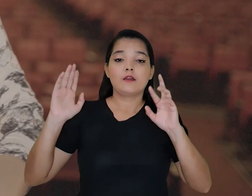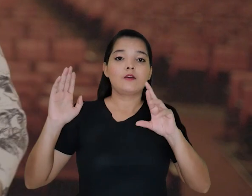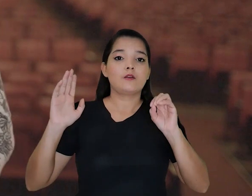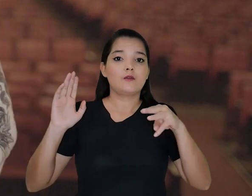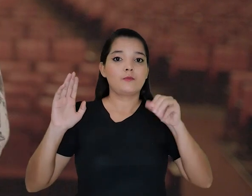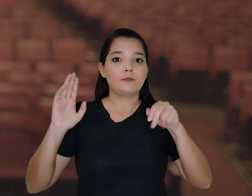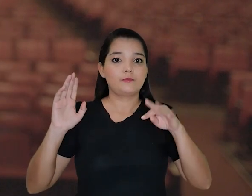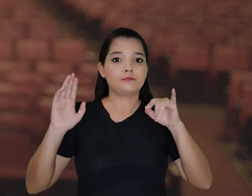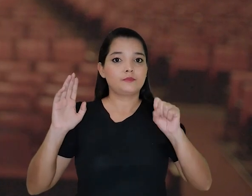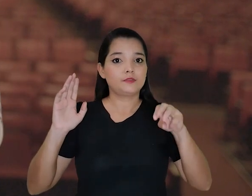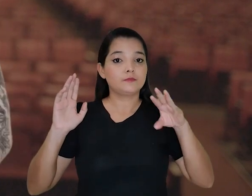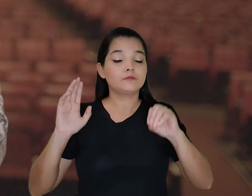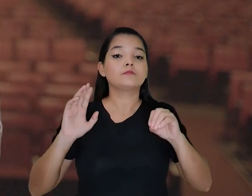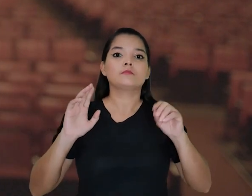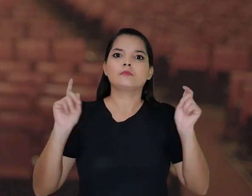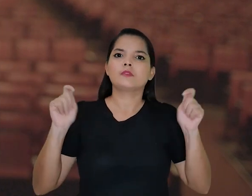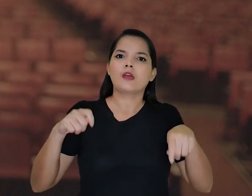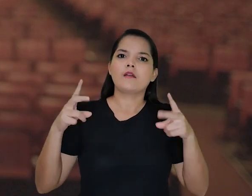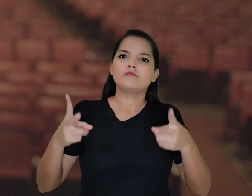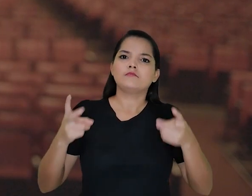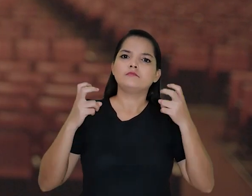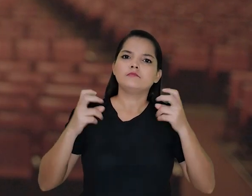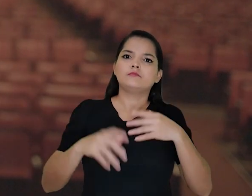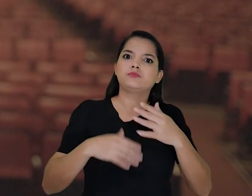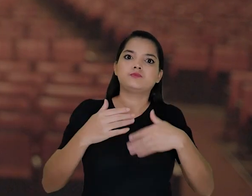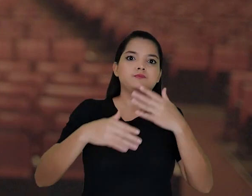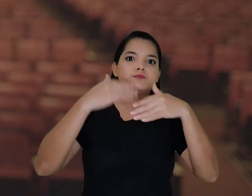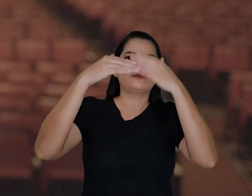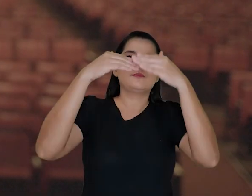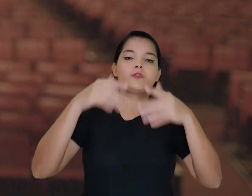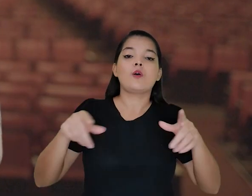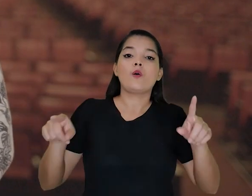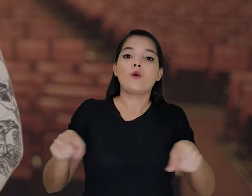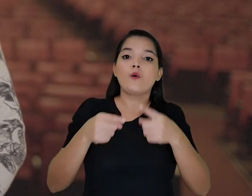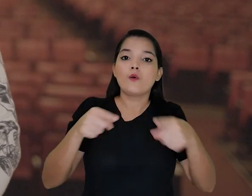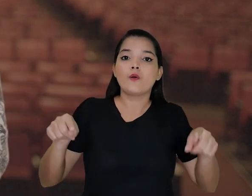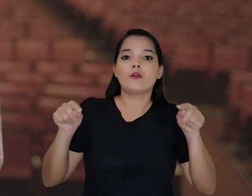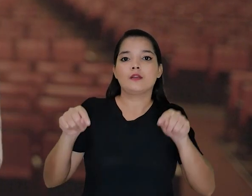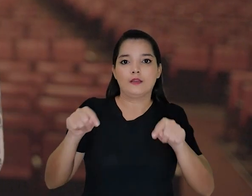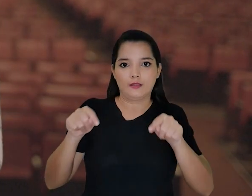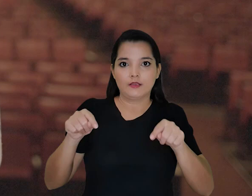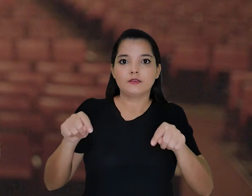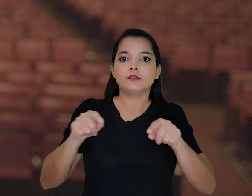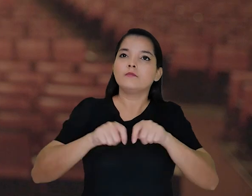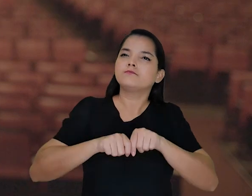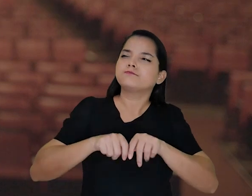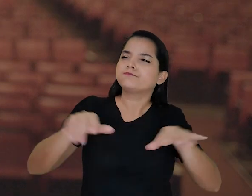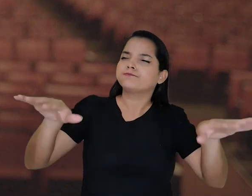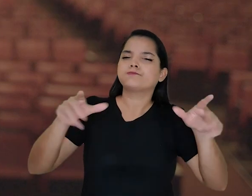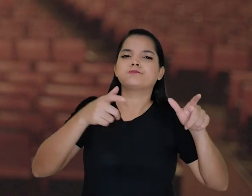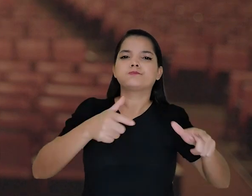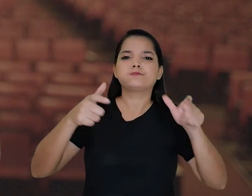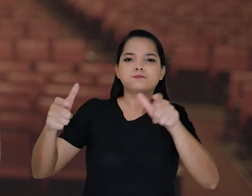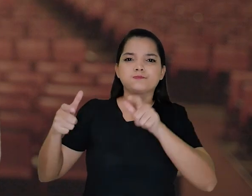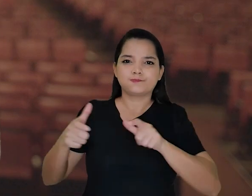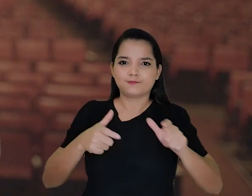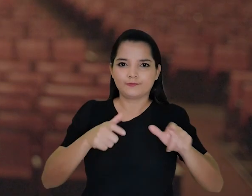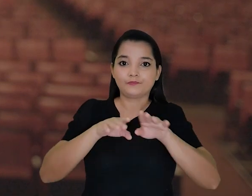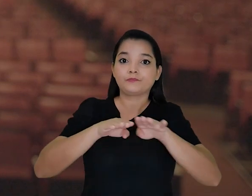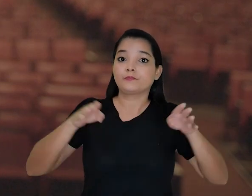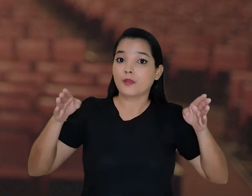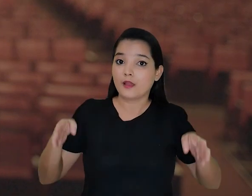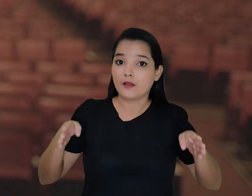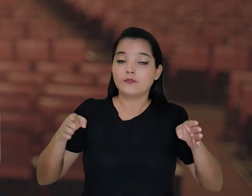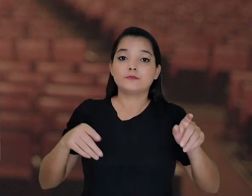nós vamos ter ver o crescimento dessa orquestra ela vai tomar os palcos o solista